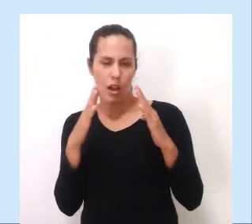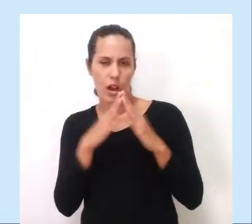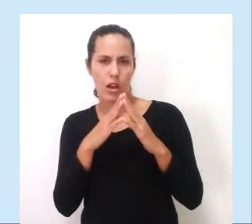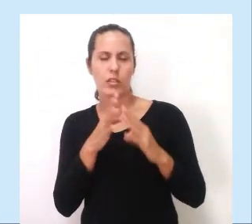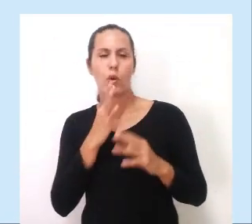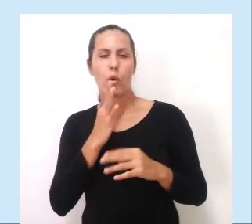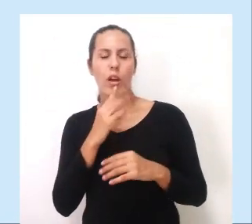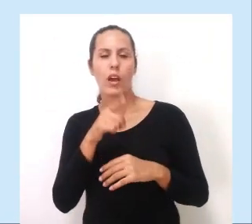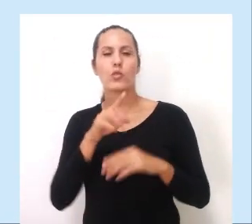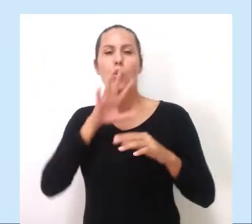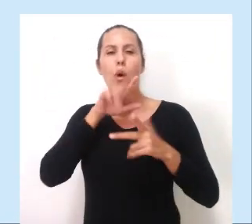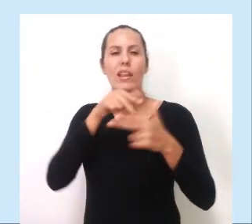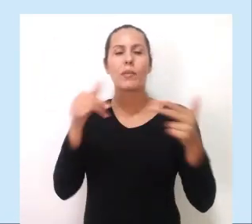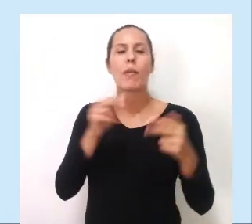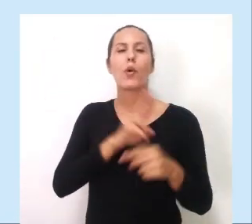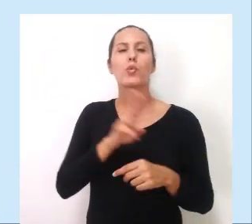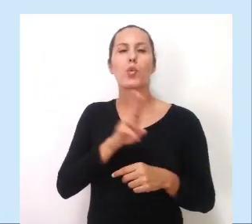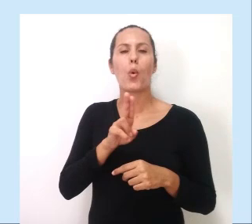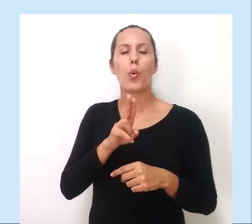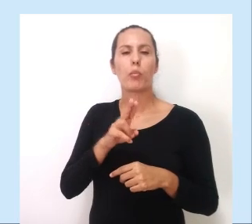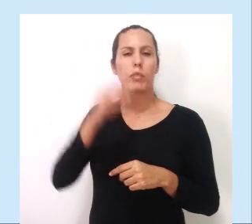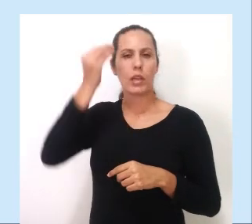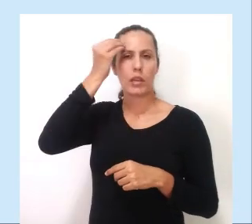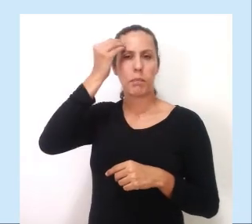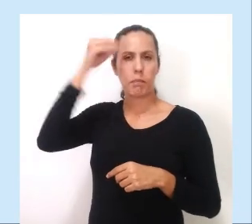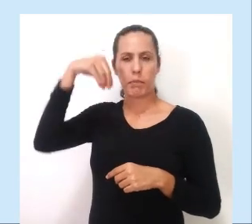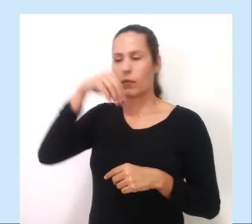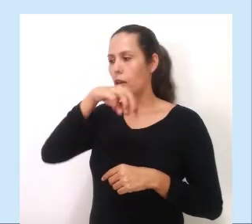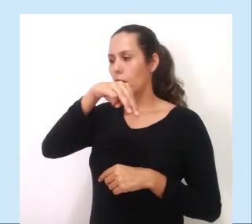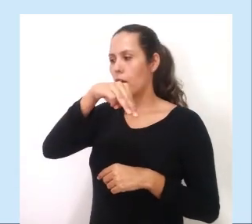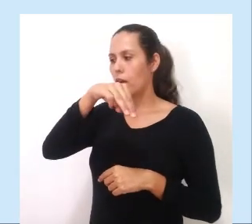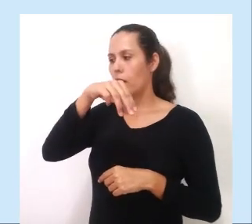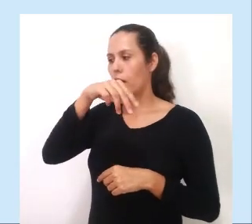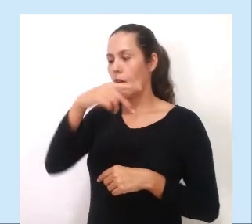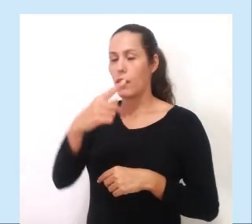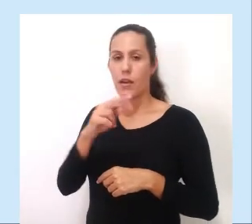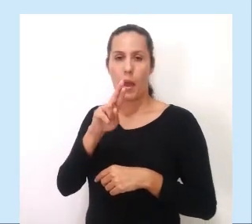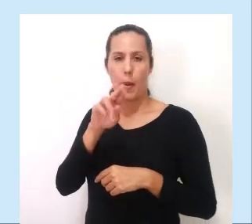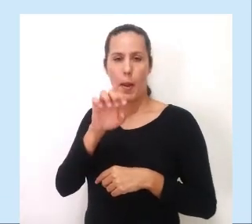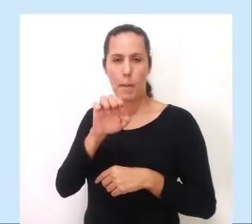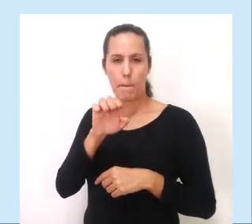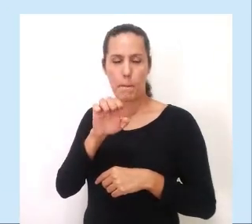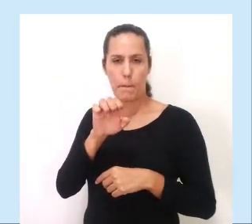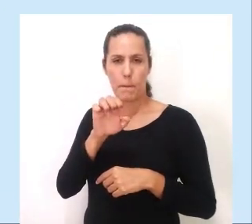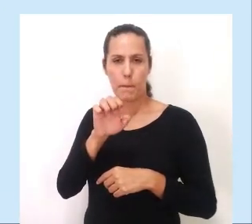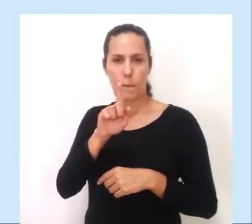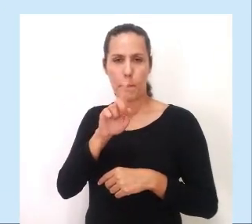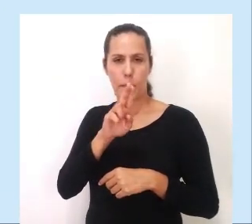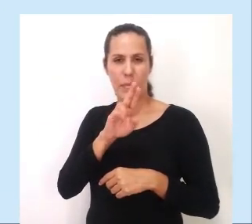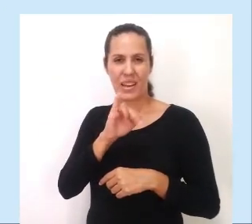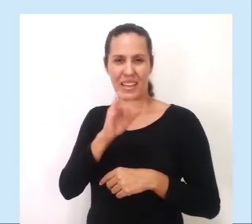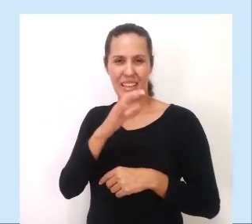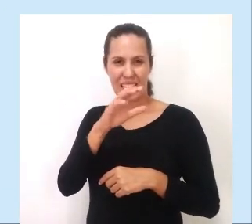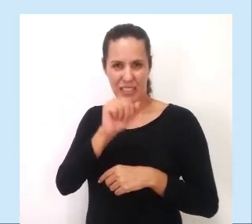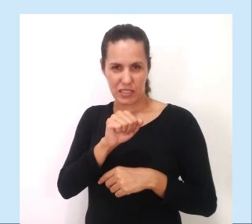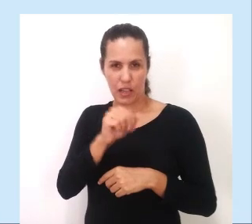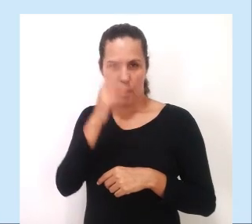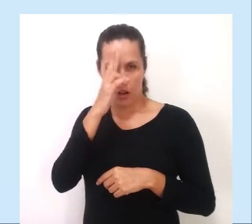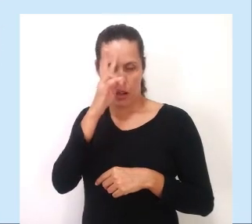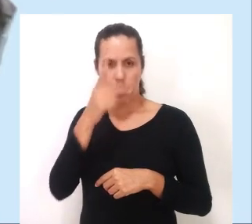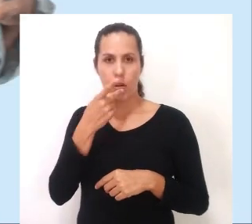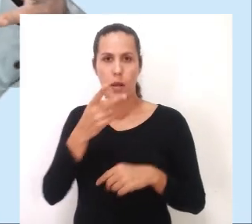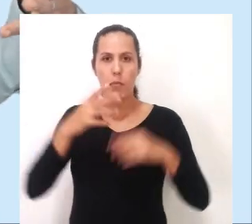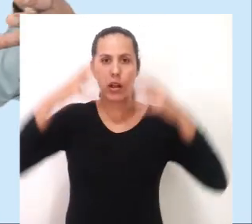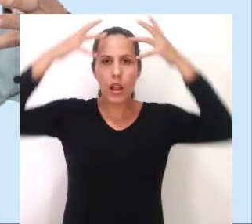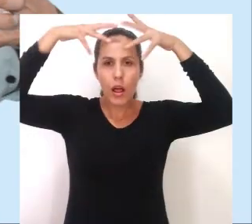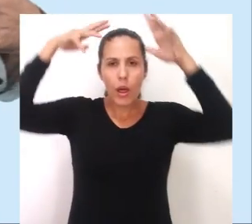conhecido como a preguiça, né? Que eu acho que é mais ou menos assim, desse tamanho, tem umas unhas